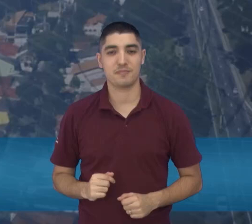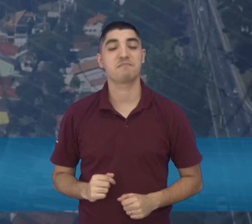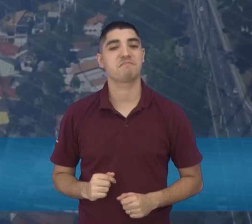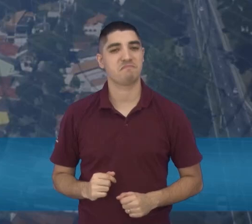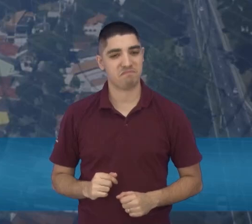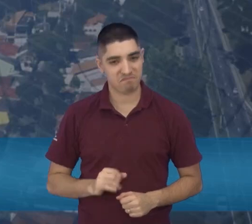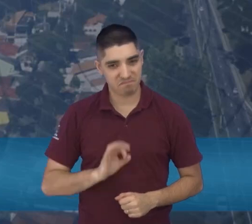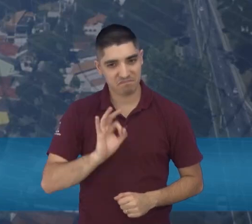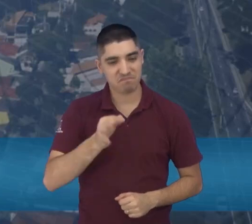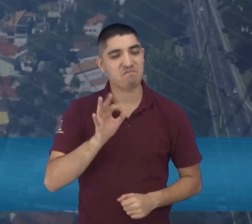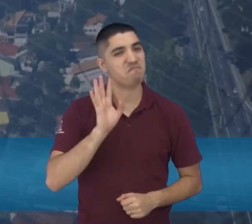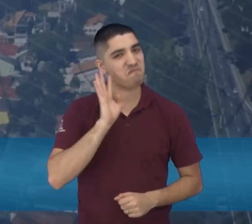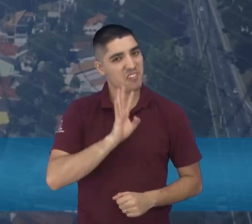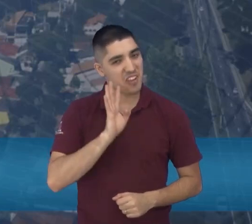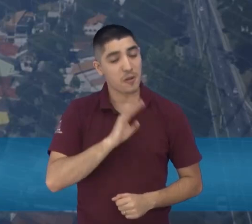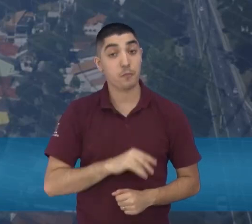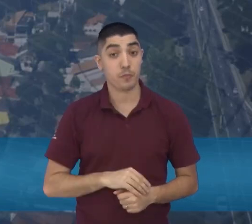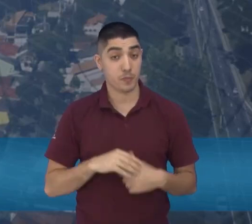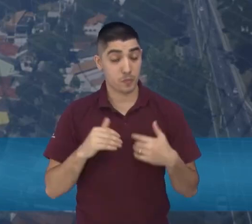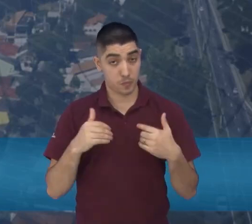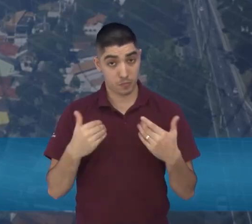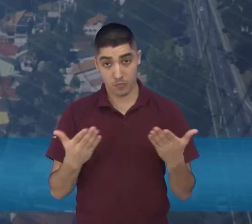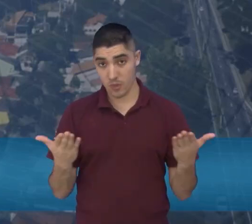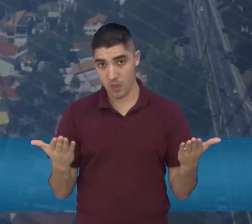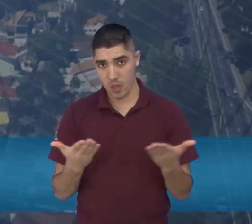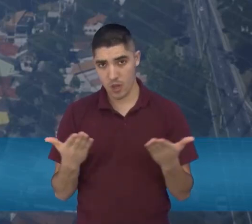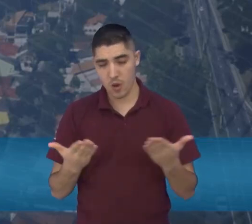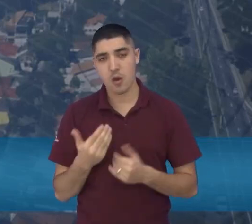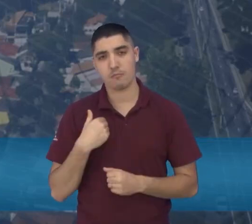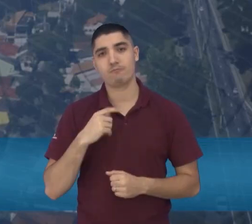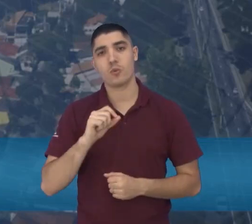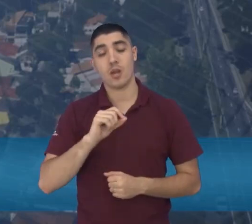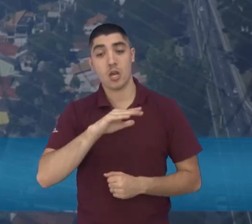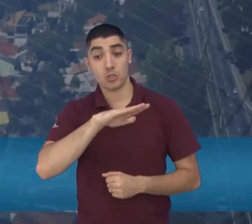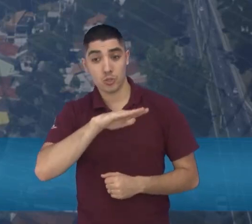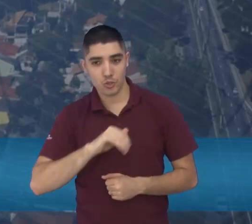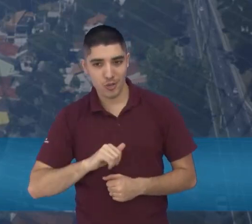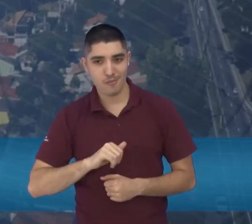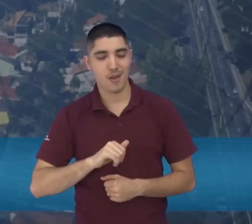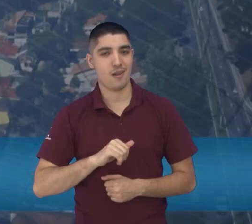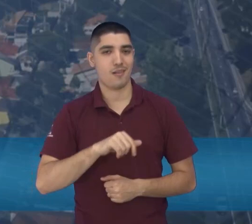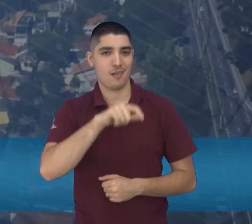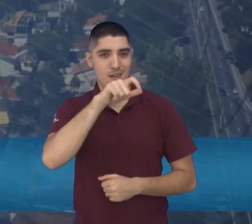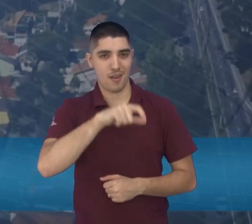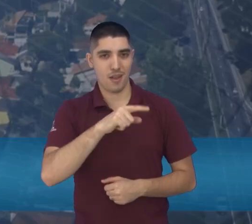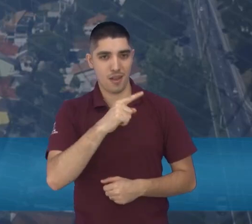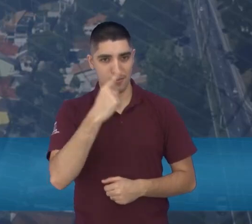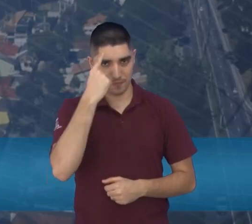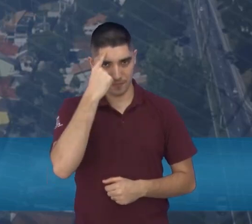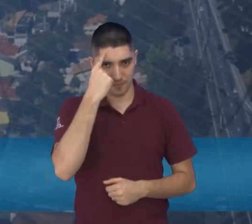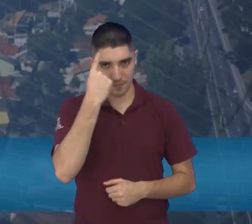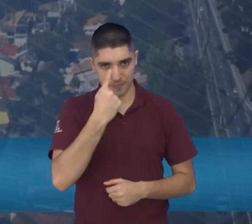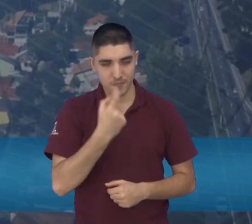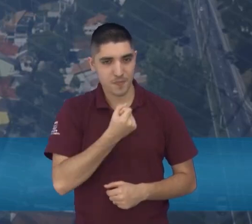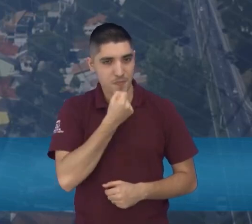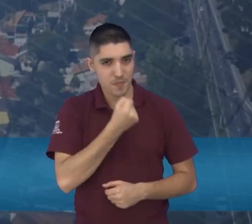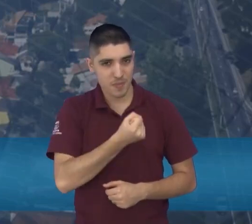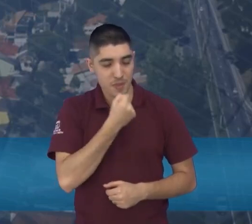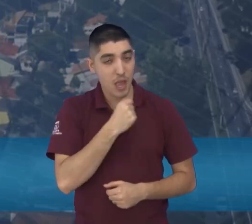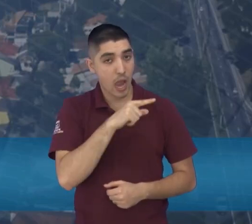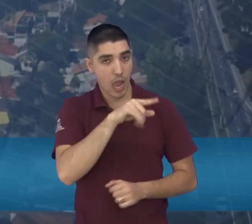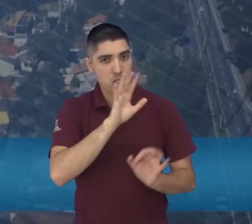Isso aí, muito legal. Bom, agora eu vou chamar a repórter Tamires Vick, gente. Ela preparou uma